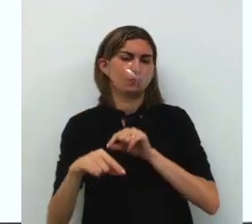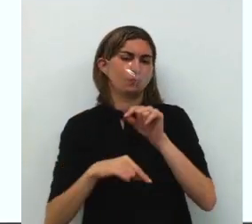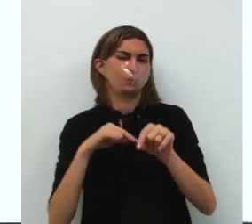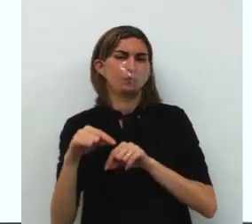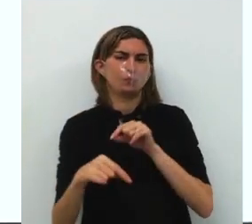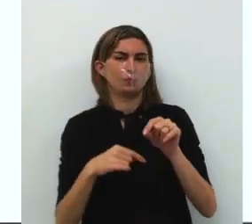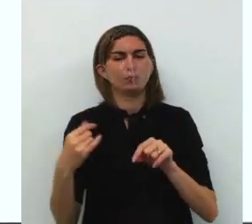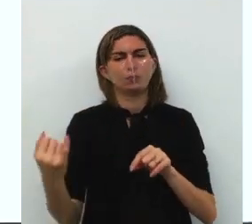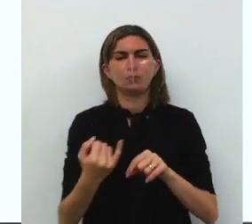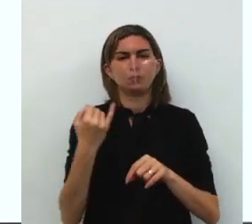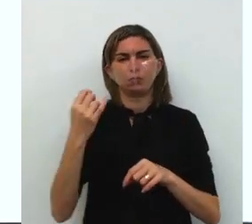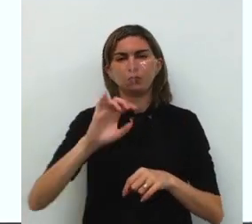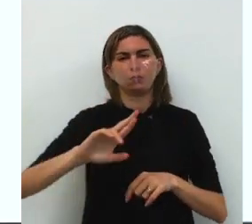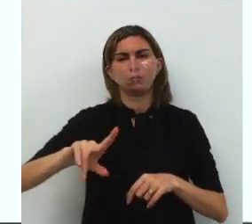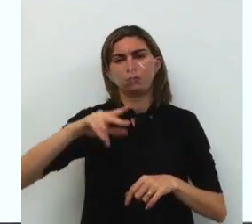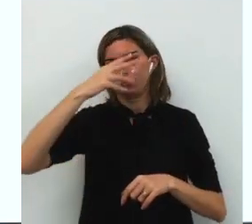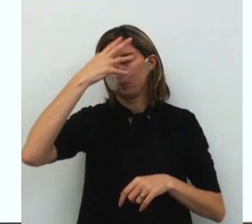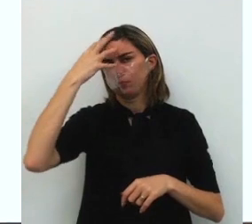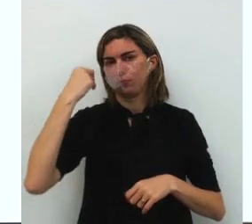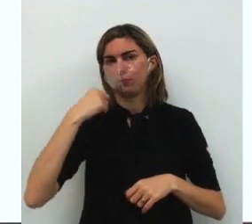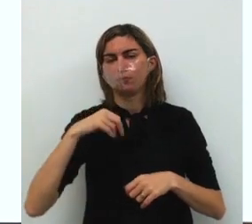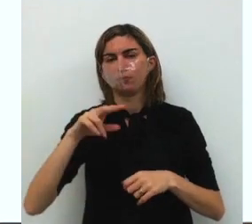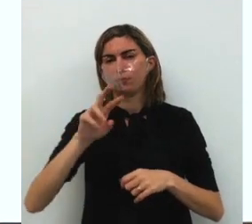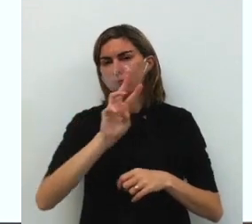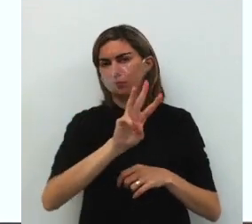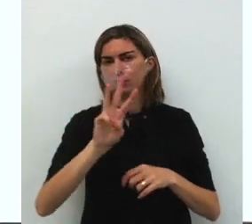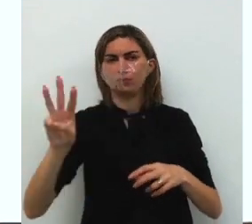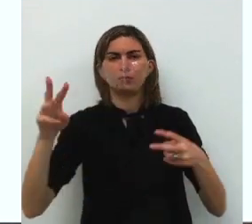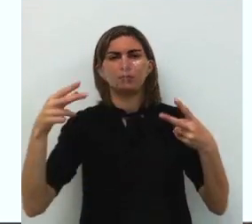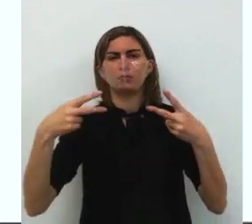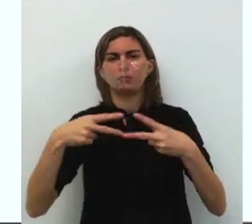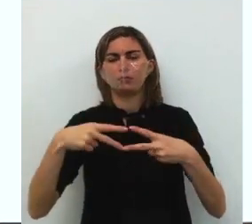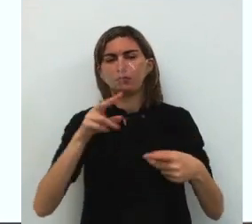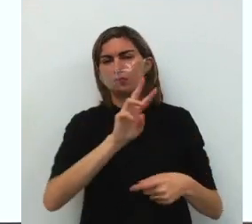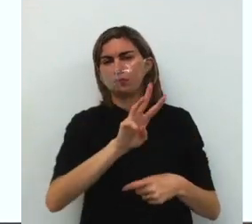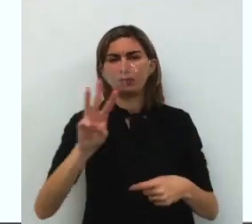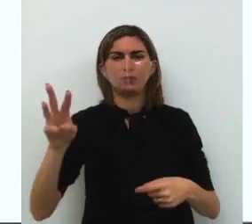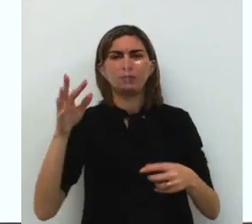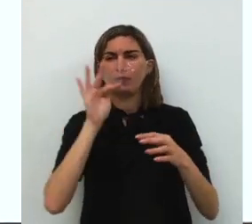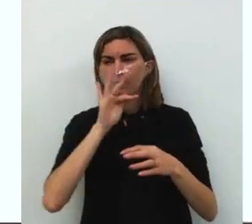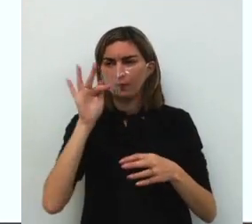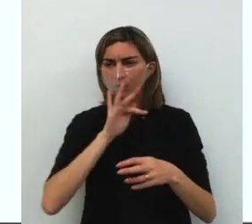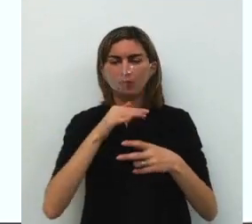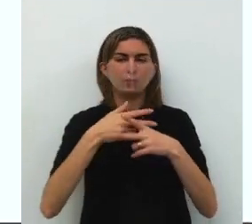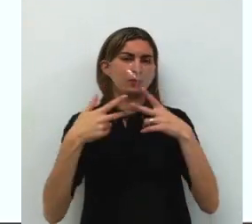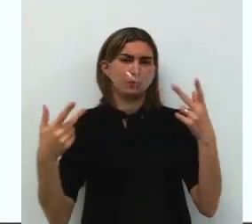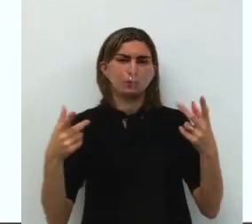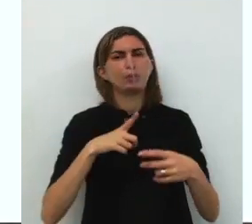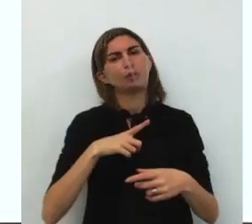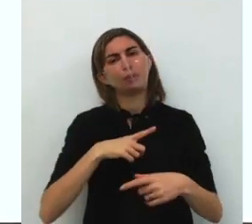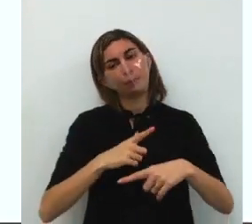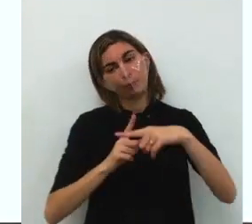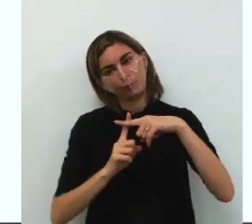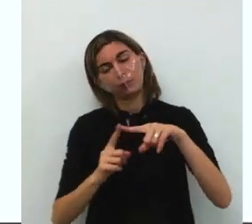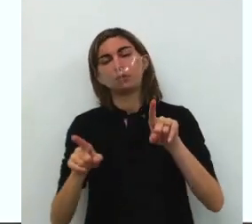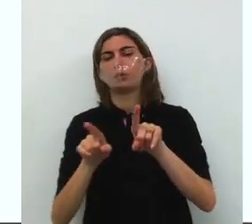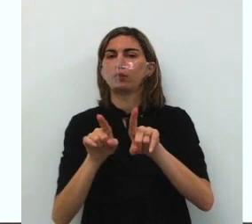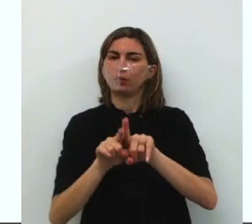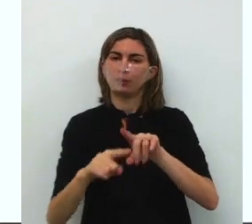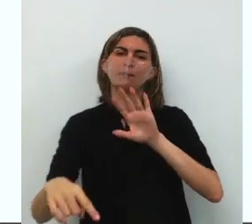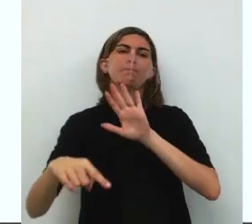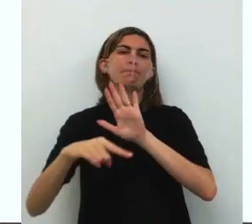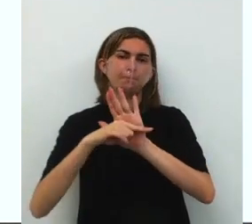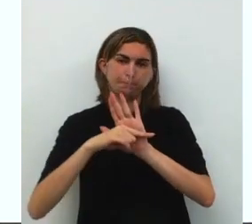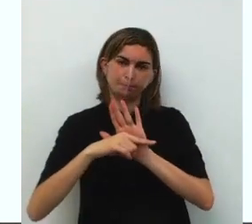isso é essencial. Não esqueçam disso. Sites de fofoca, isso tudo, isso tem um lado positivo, mas